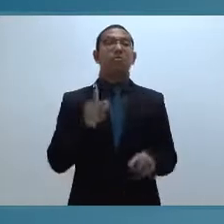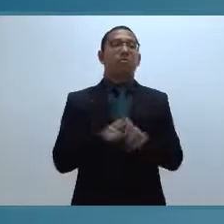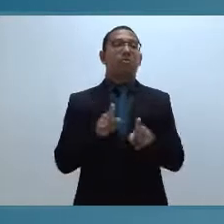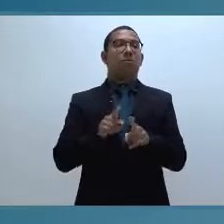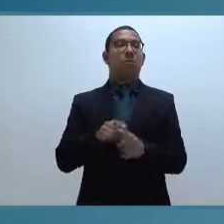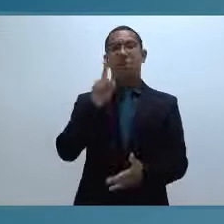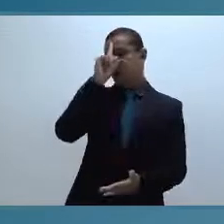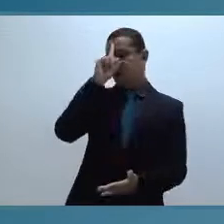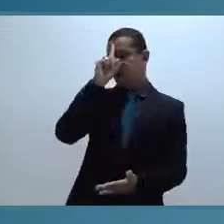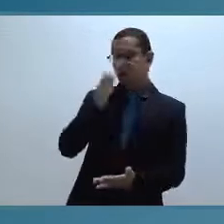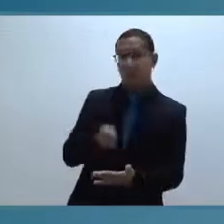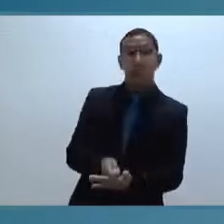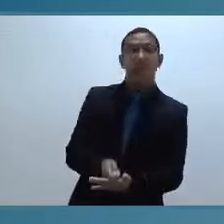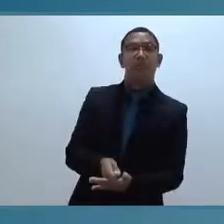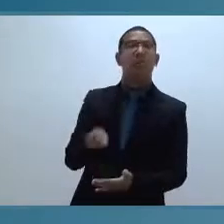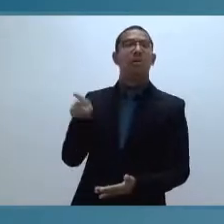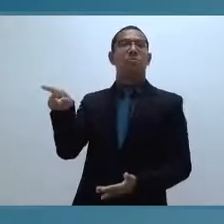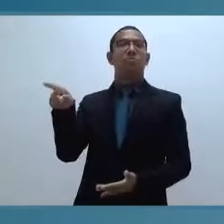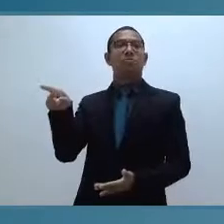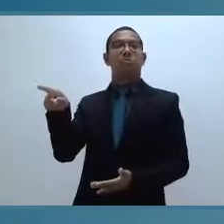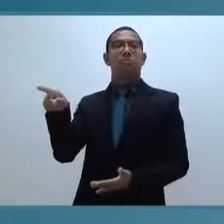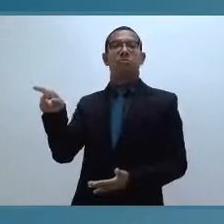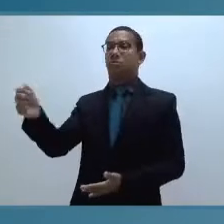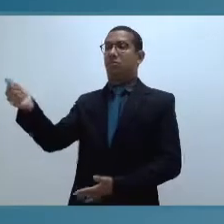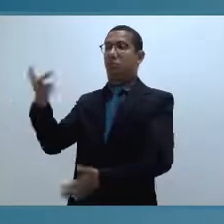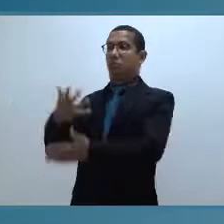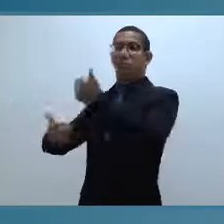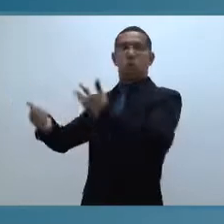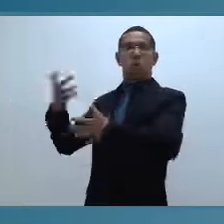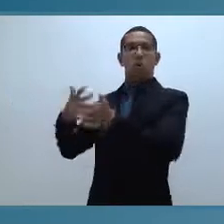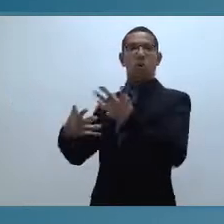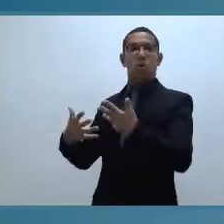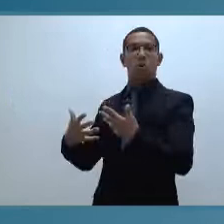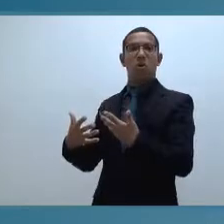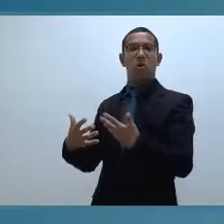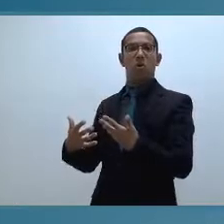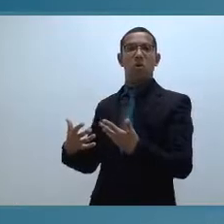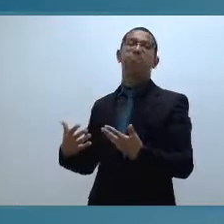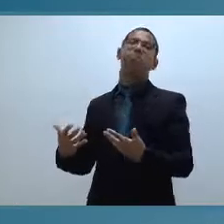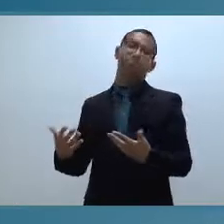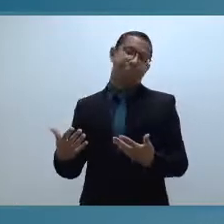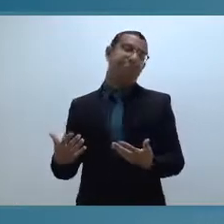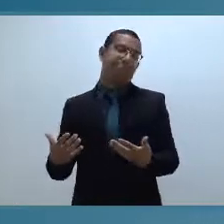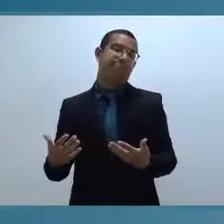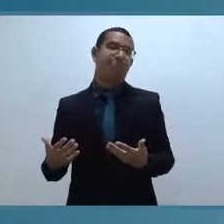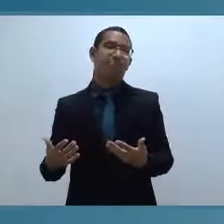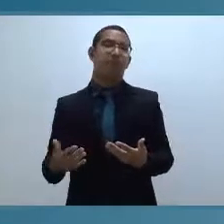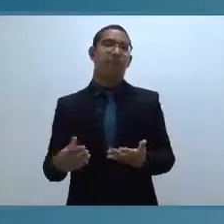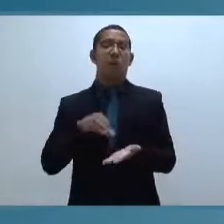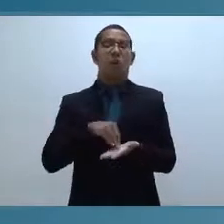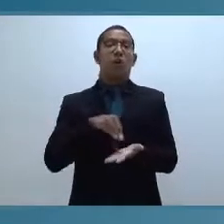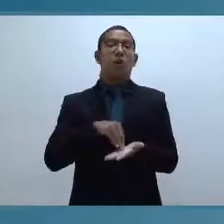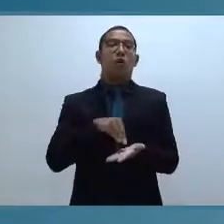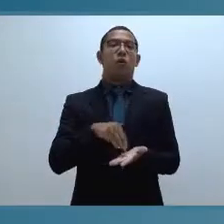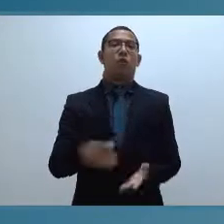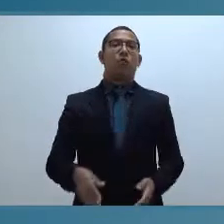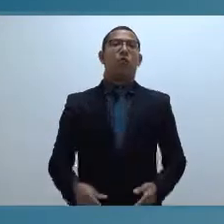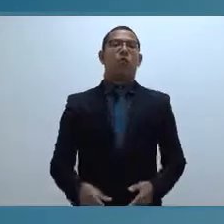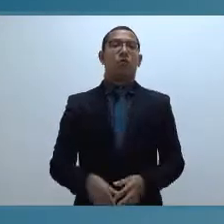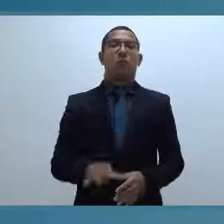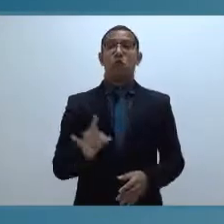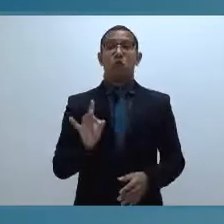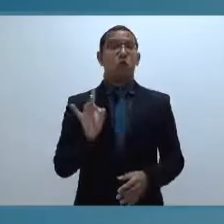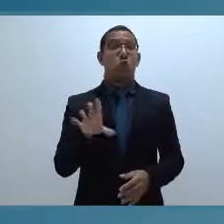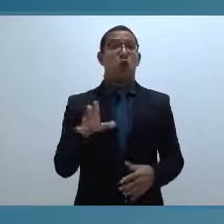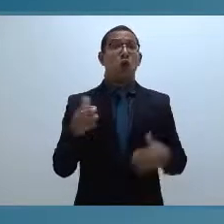desembargadora corregedora, quando ela concedeu, ela só tinha realmente falado sobre a distância,